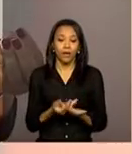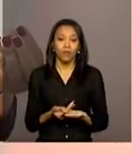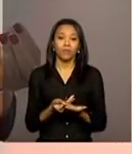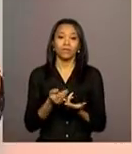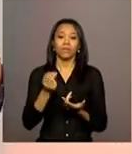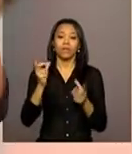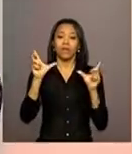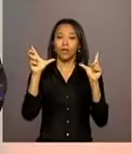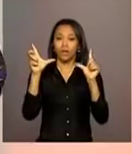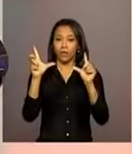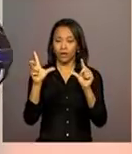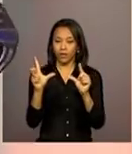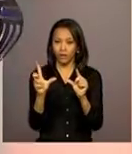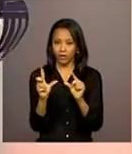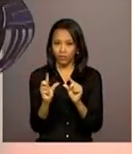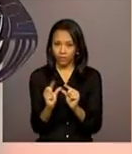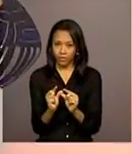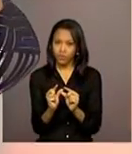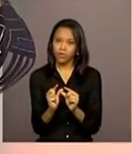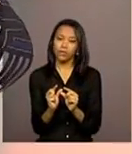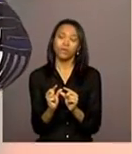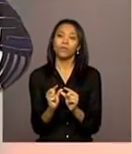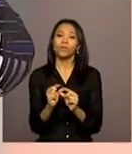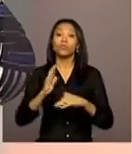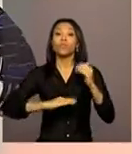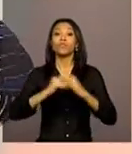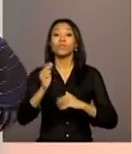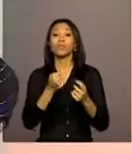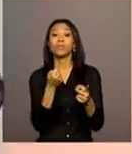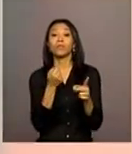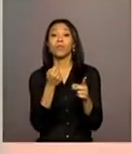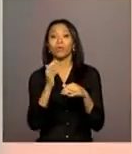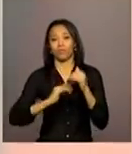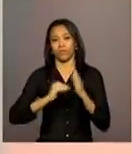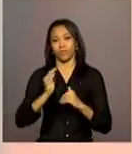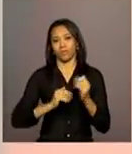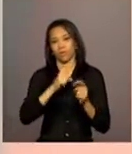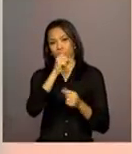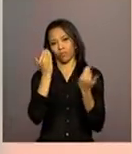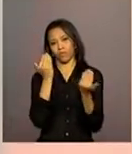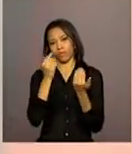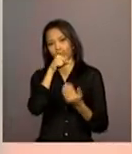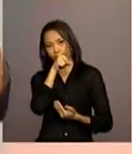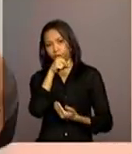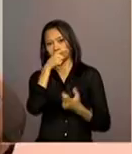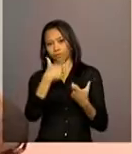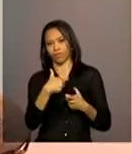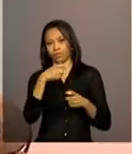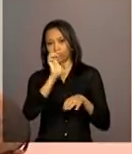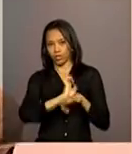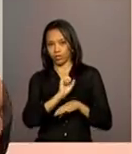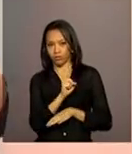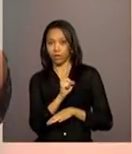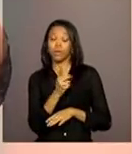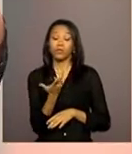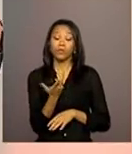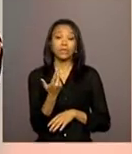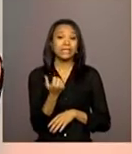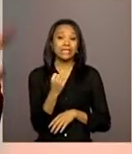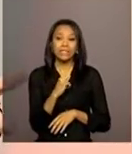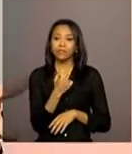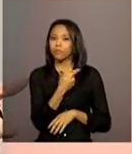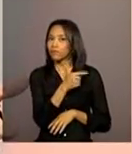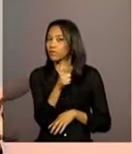quantitativa deste profissional em determinadas regiões portanto caso não